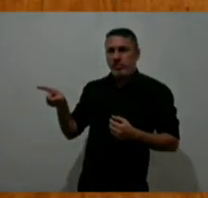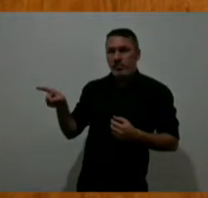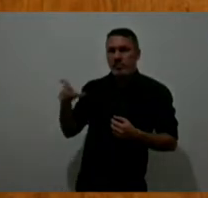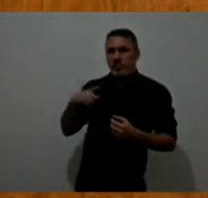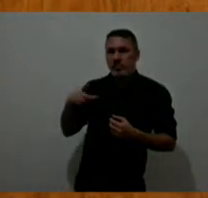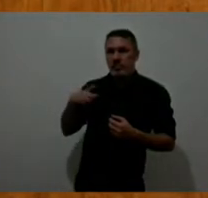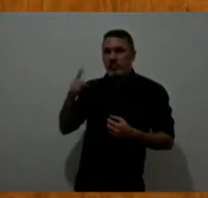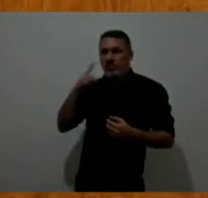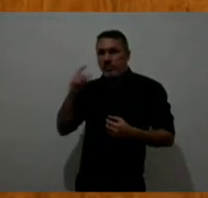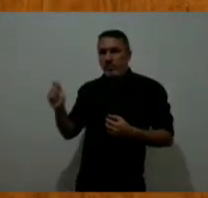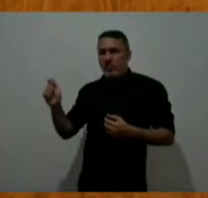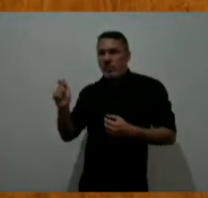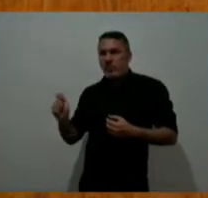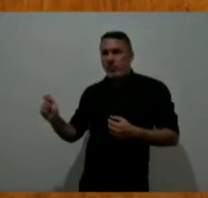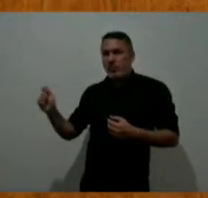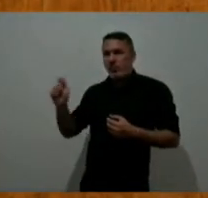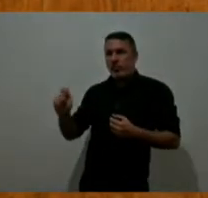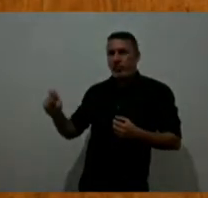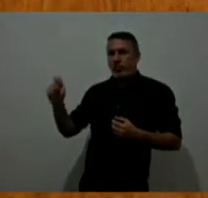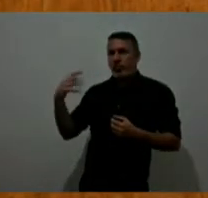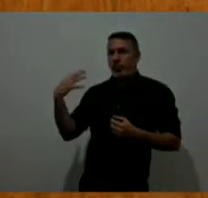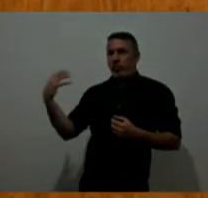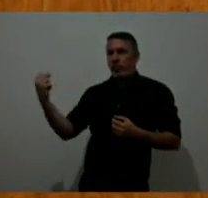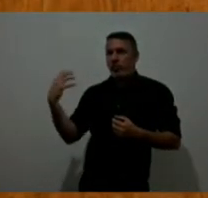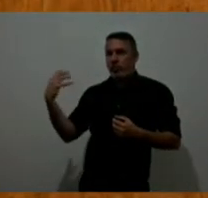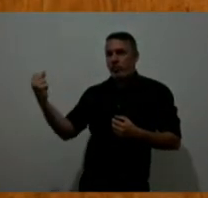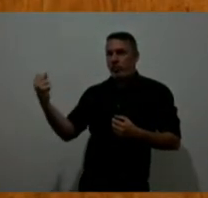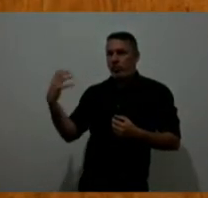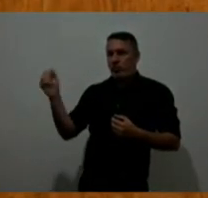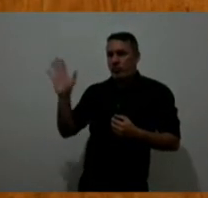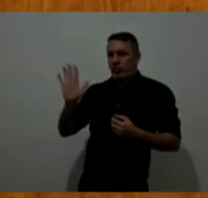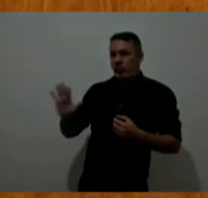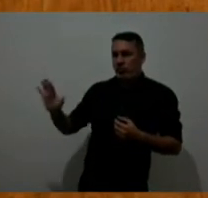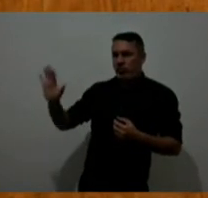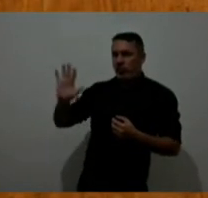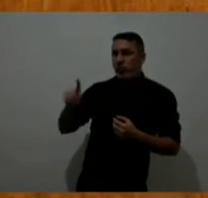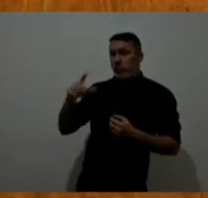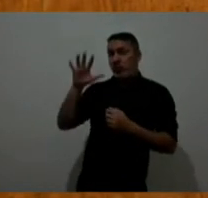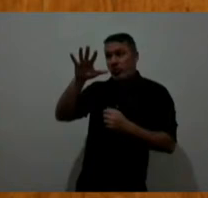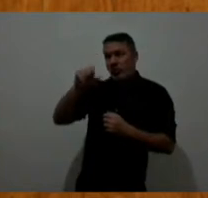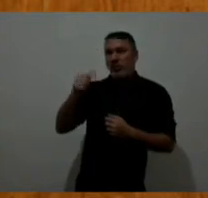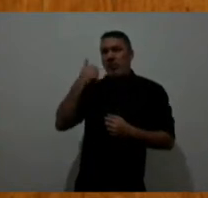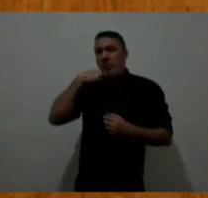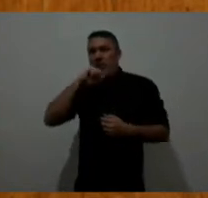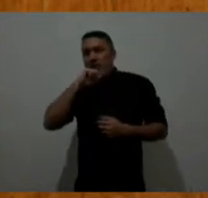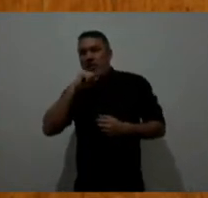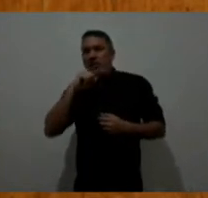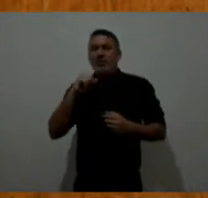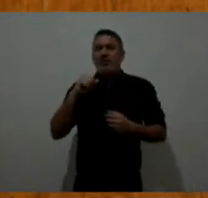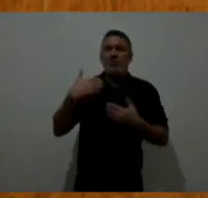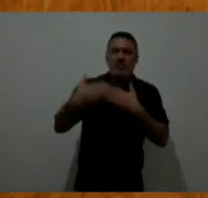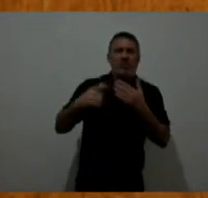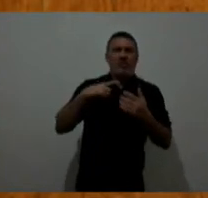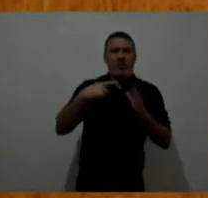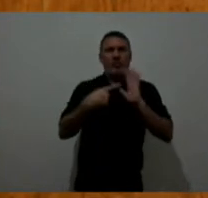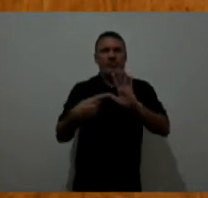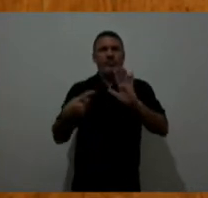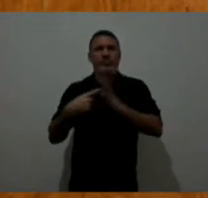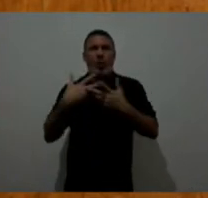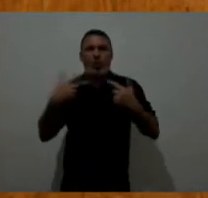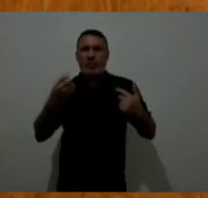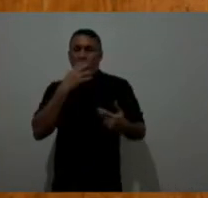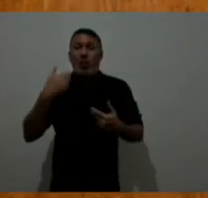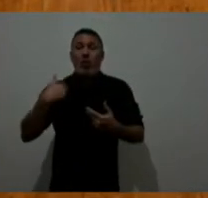a mãe, a tia, assistir com a gente também. A riqueza que vem pela frente aí, tem muita coisa boa e eu vou convidar aqui